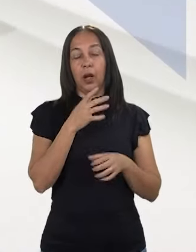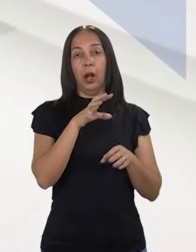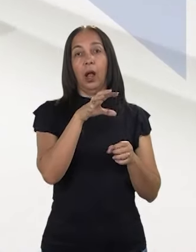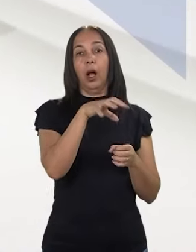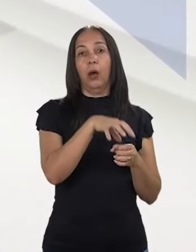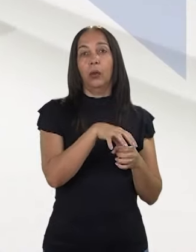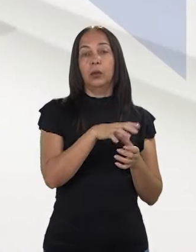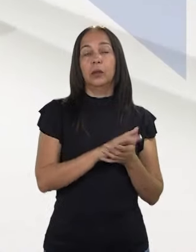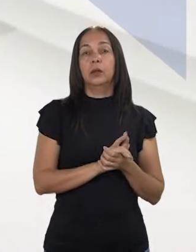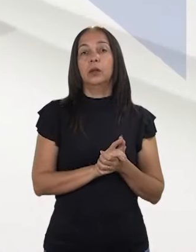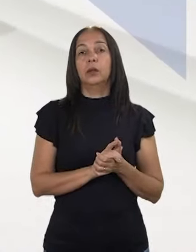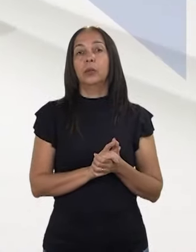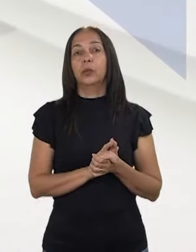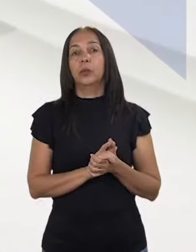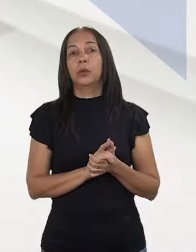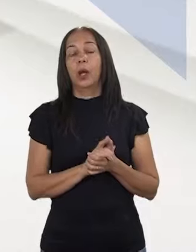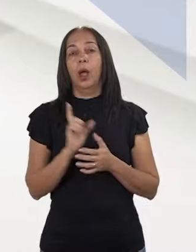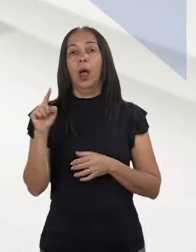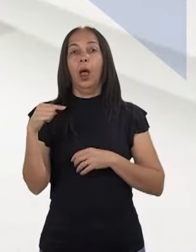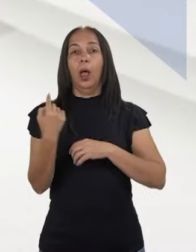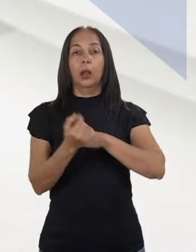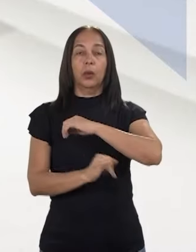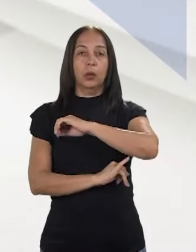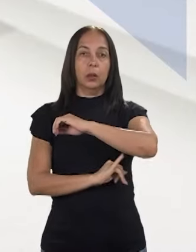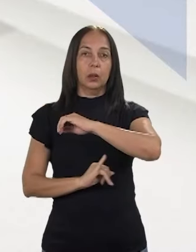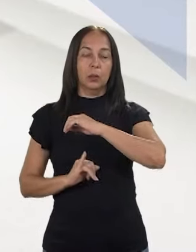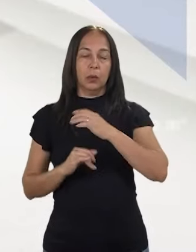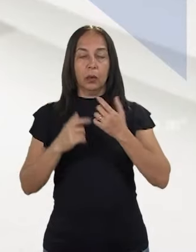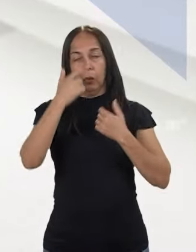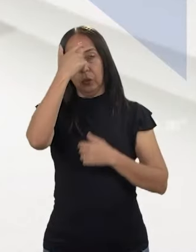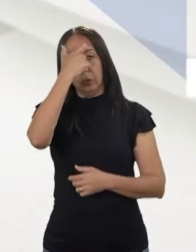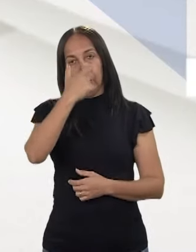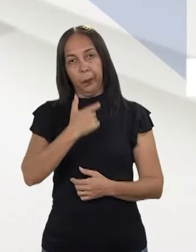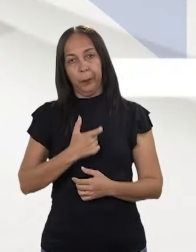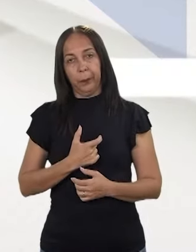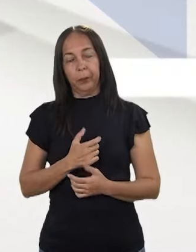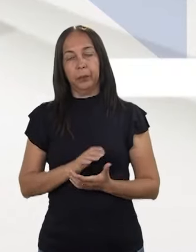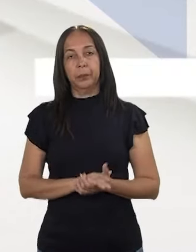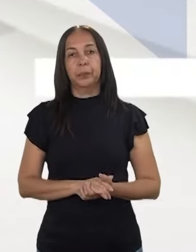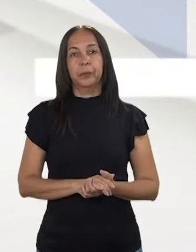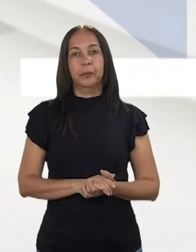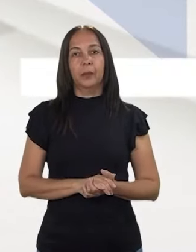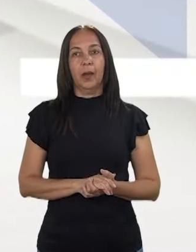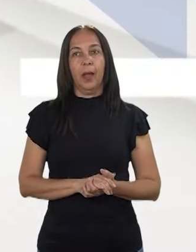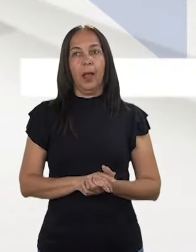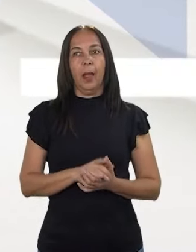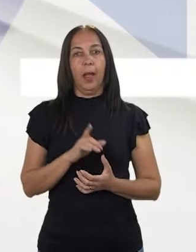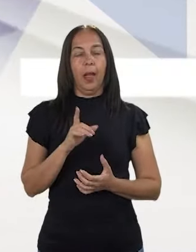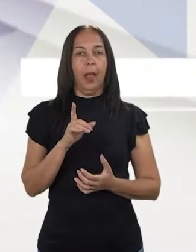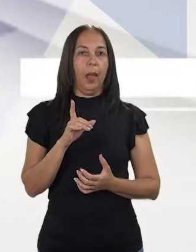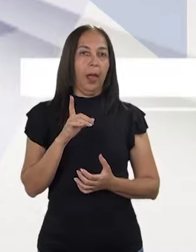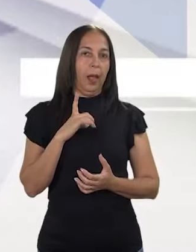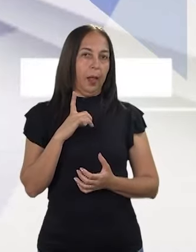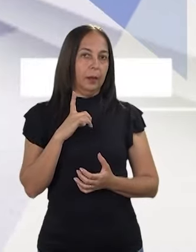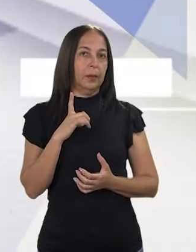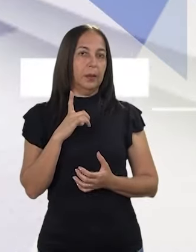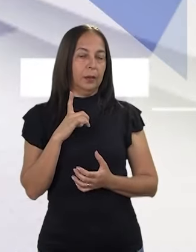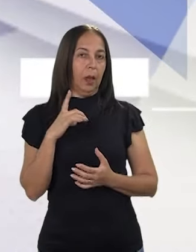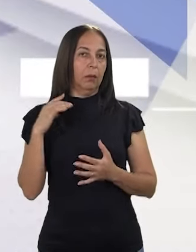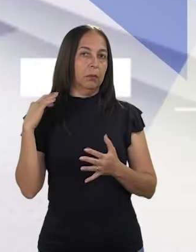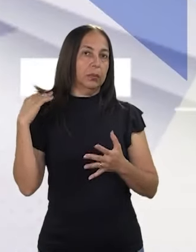sobre colonialismo e colonialidade nossas instituições né nosso comportamento muitas vezes eles são tocados